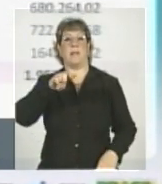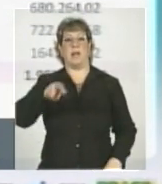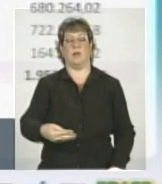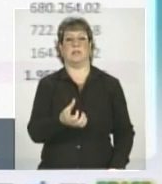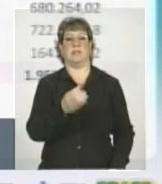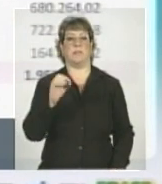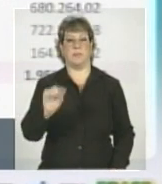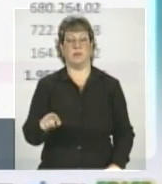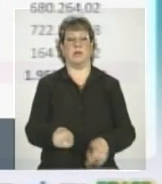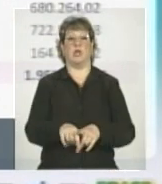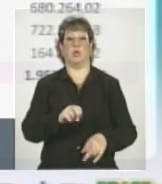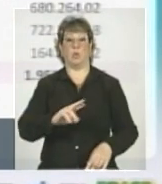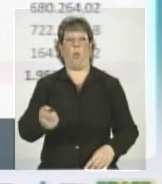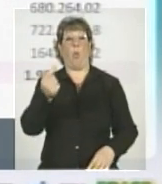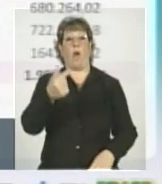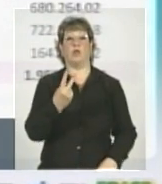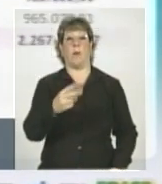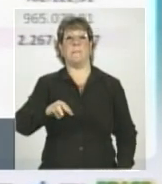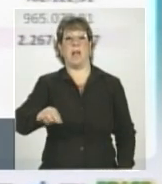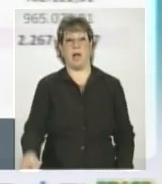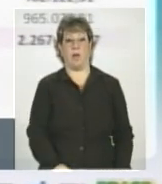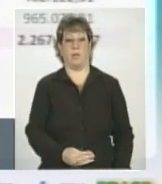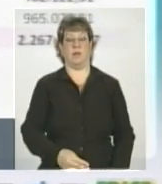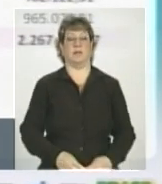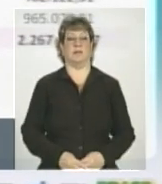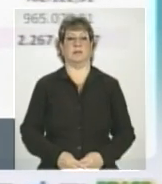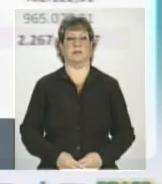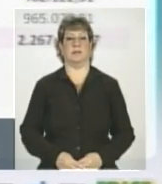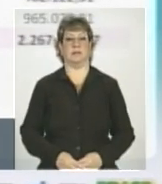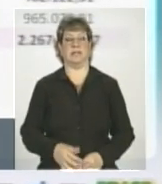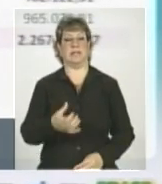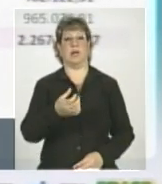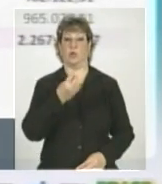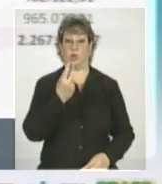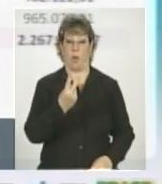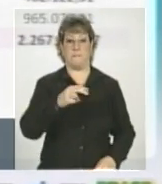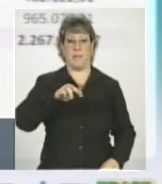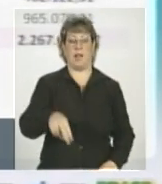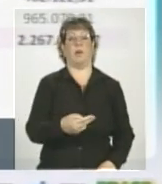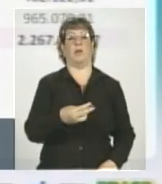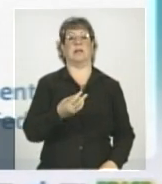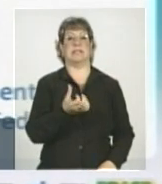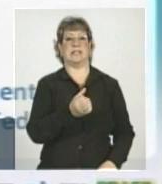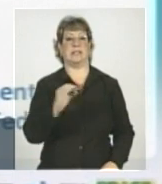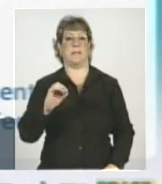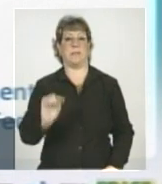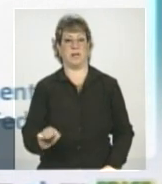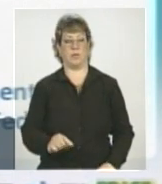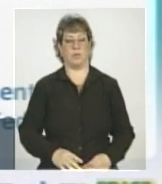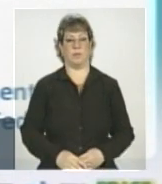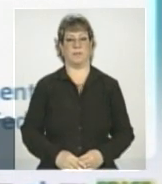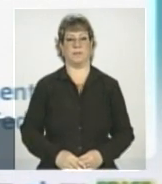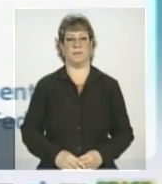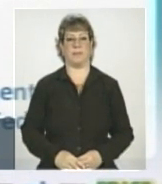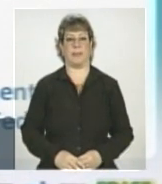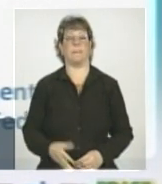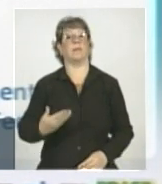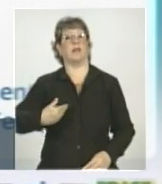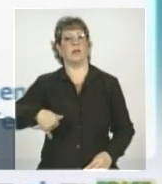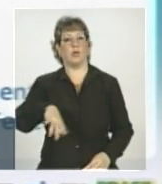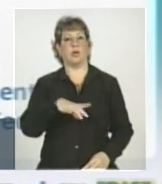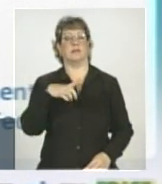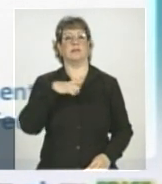No sul, quase 2 milhões, pode passar. Quase 2 milhões e 600 mil. Pode passar. A